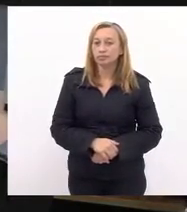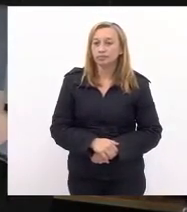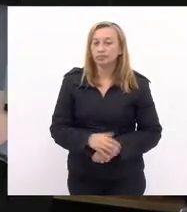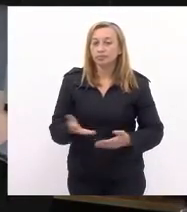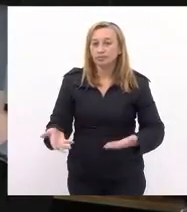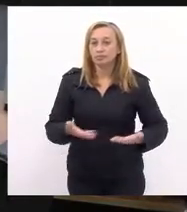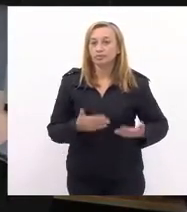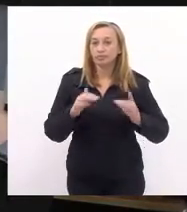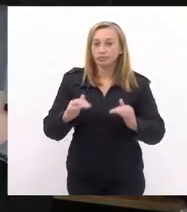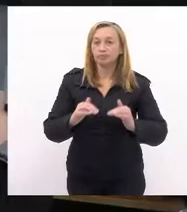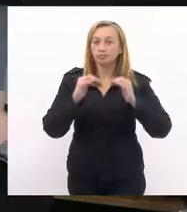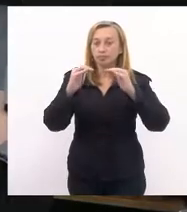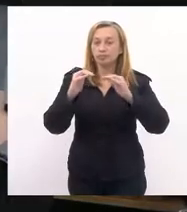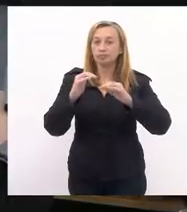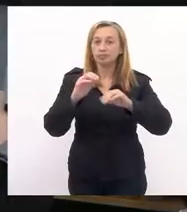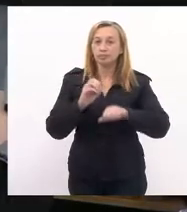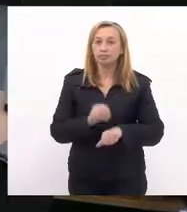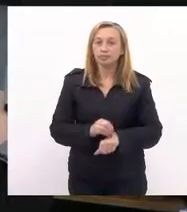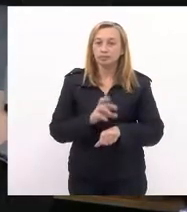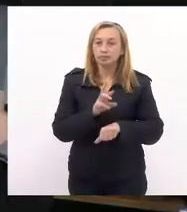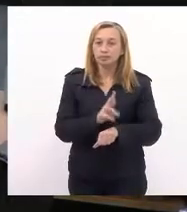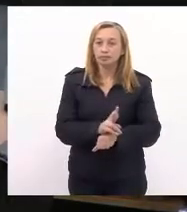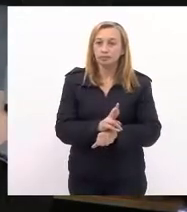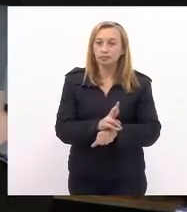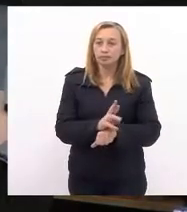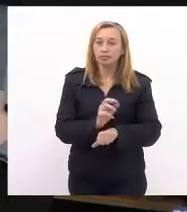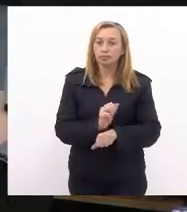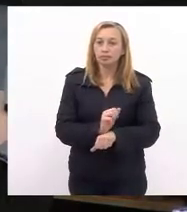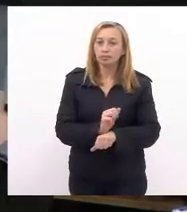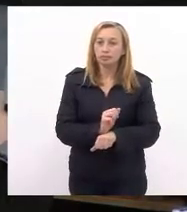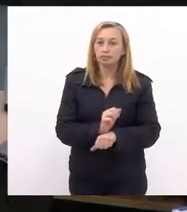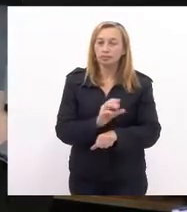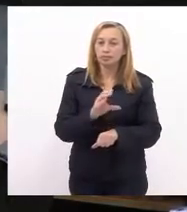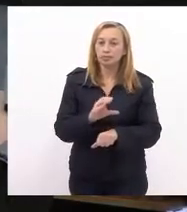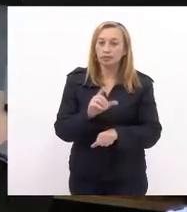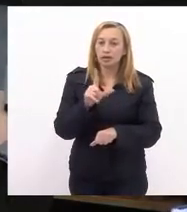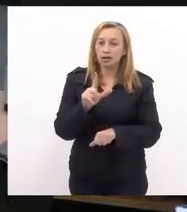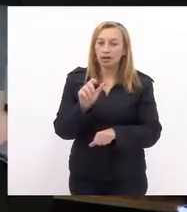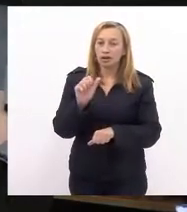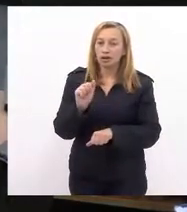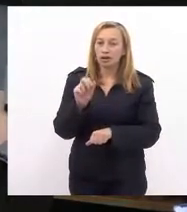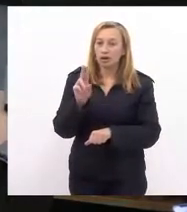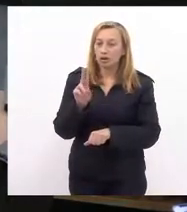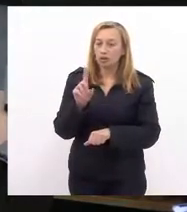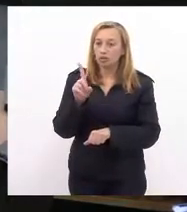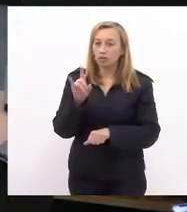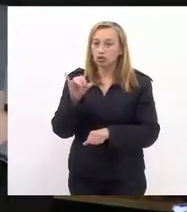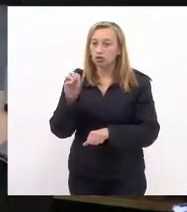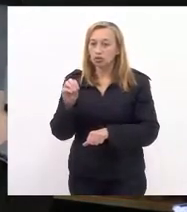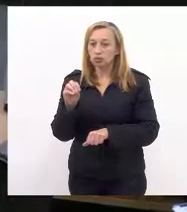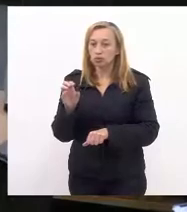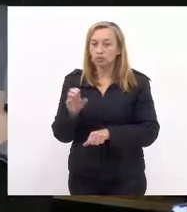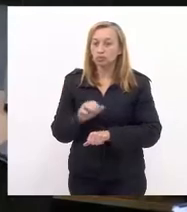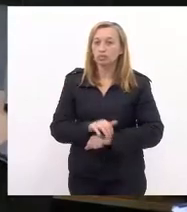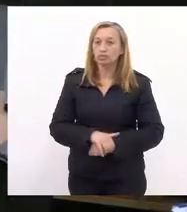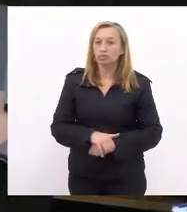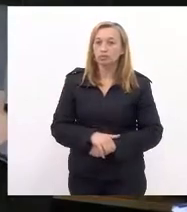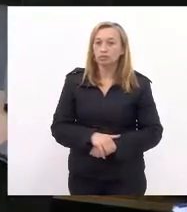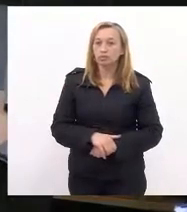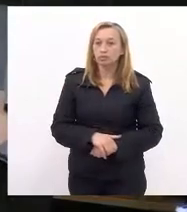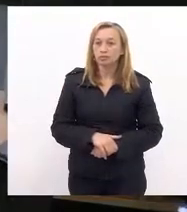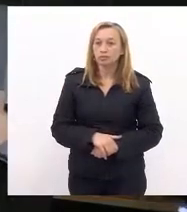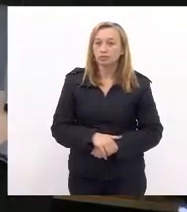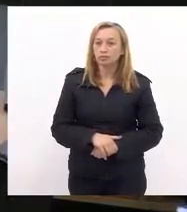Tenho a honra de chamar o excelentíssimo doutor Cláudio Luiz Ribeiro Pinto.